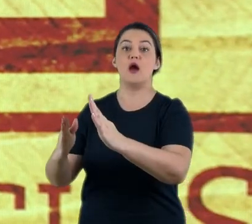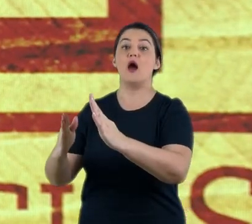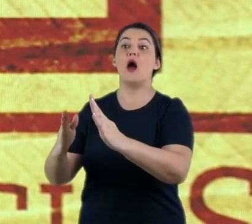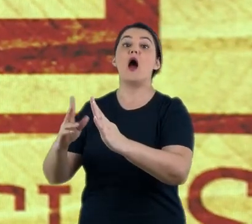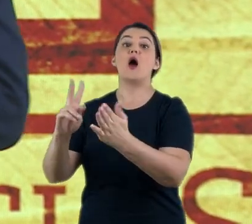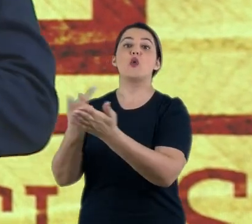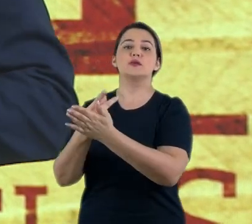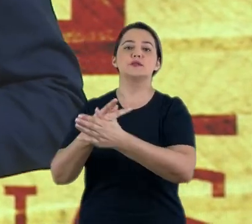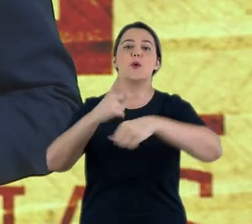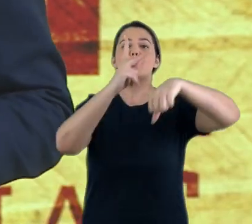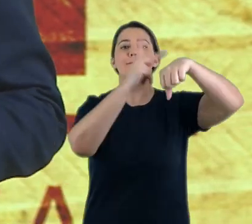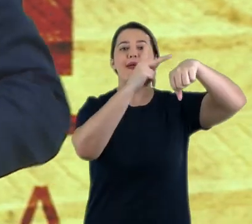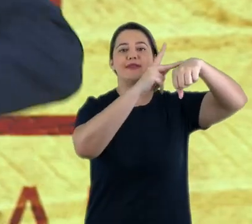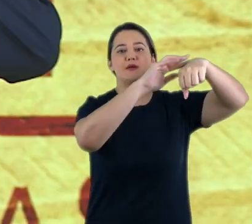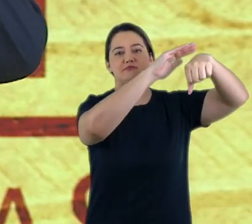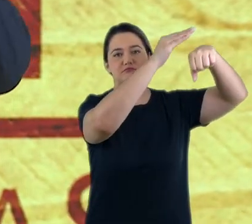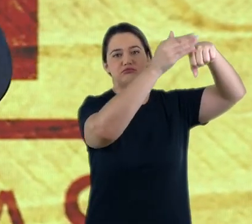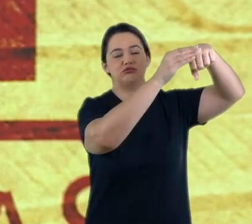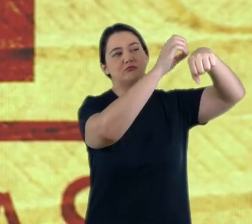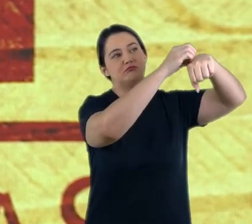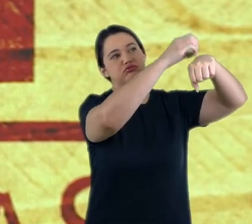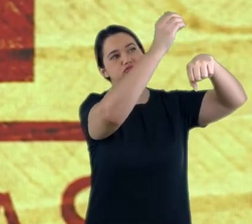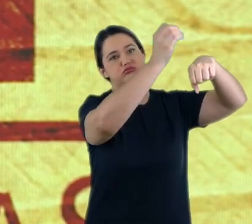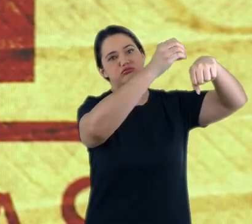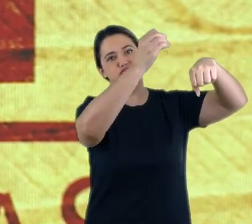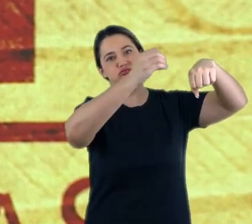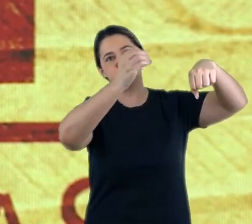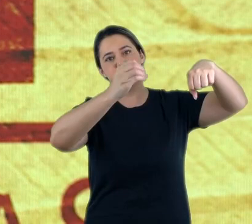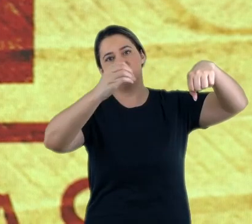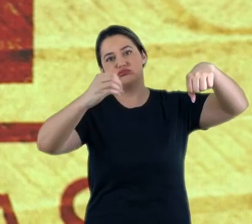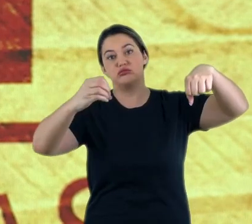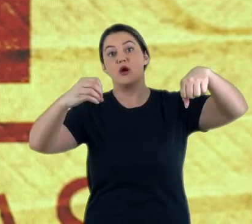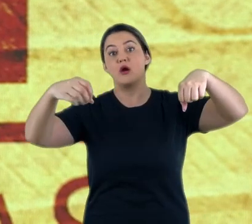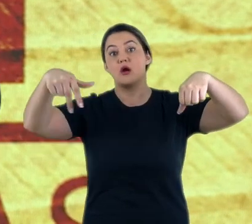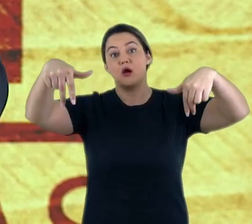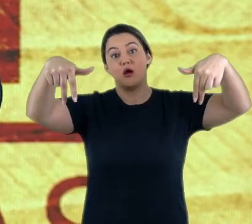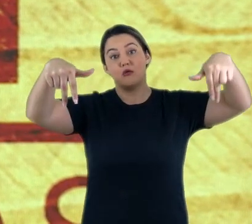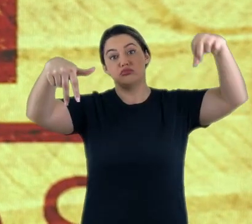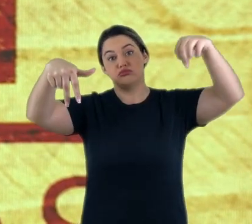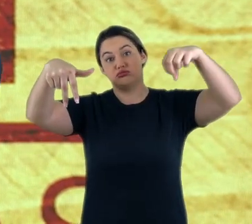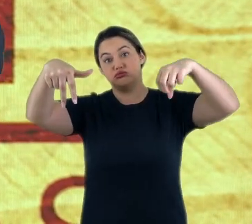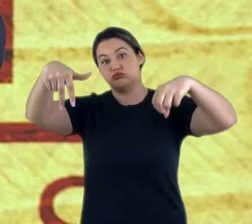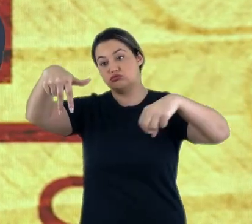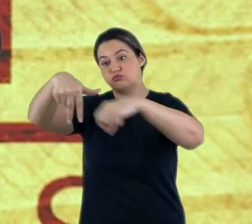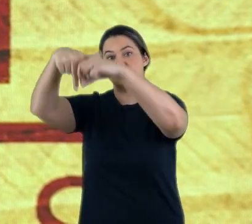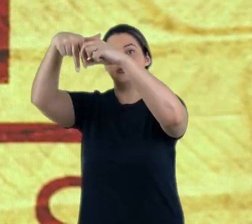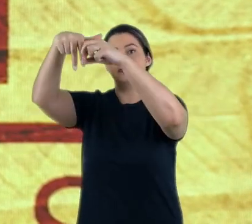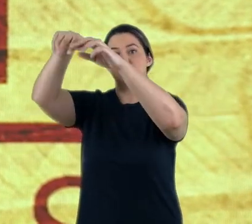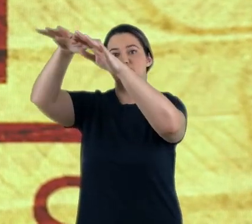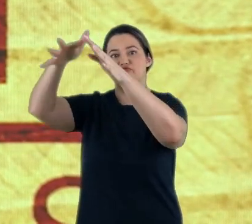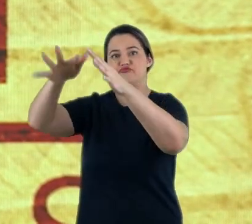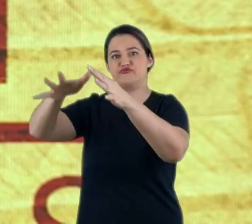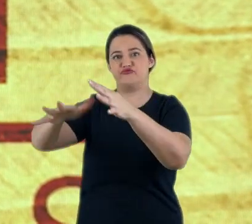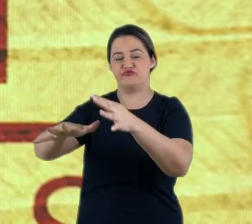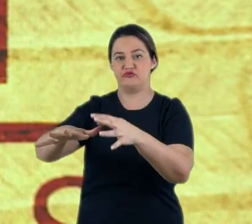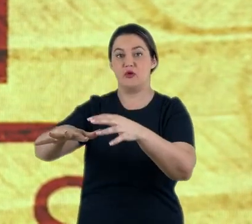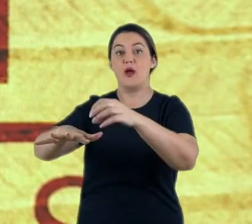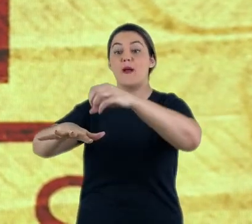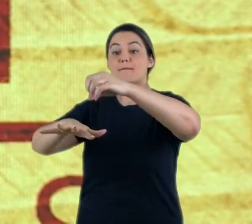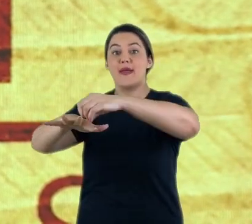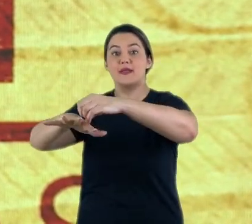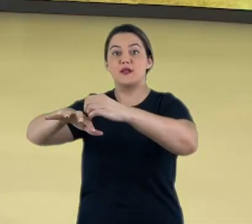bateu nos pés da estátua, esmiuçou a estátua em várias partes, e esta pedra encheu o